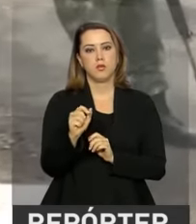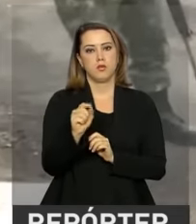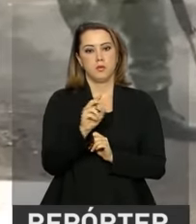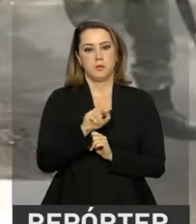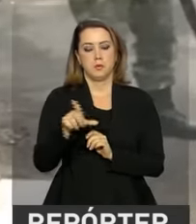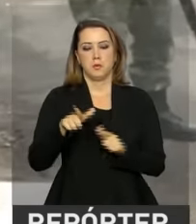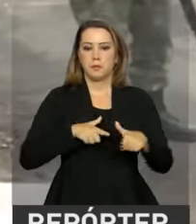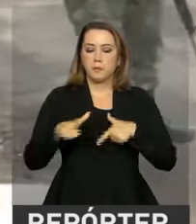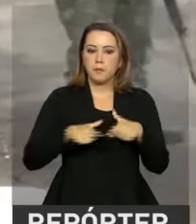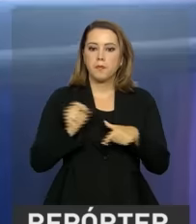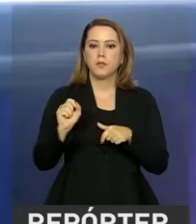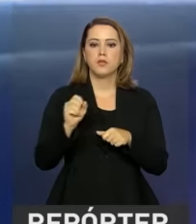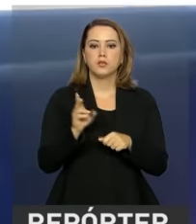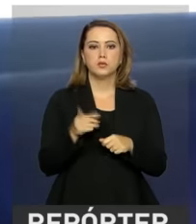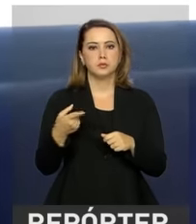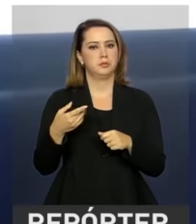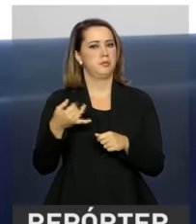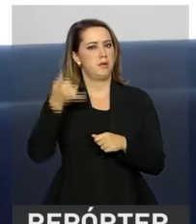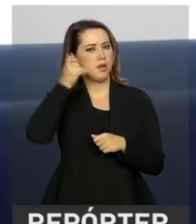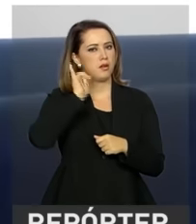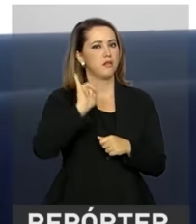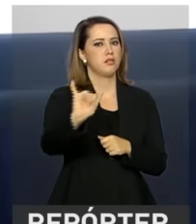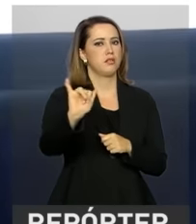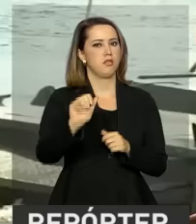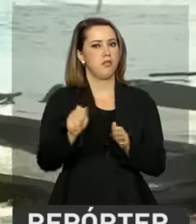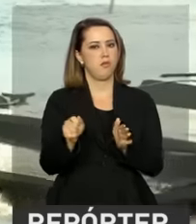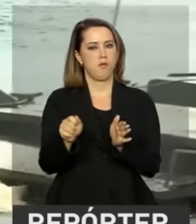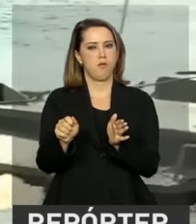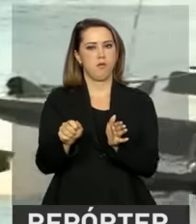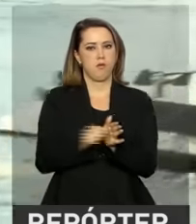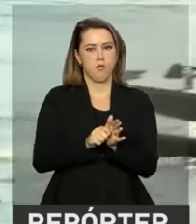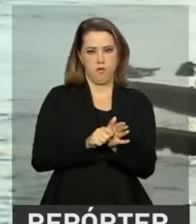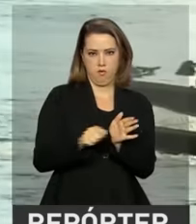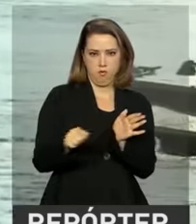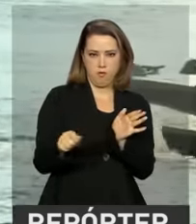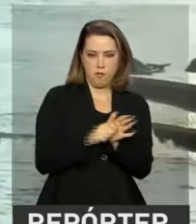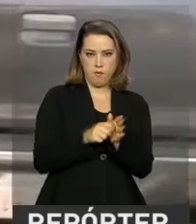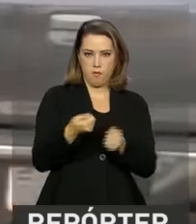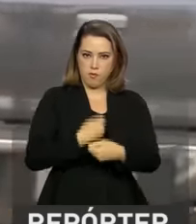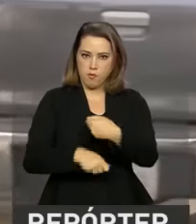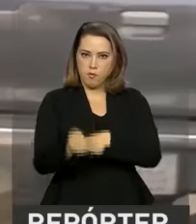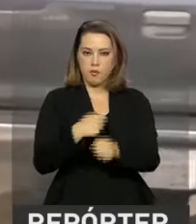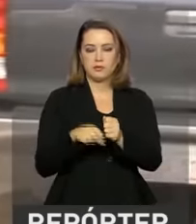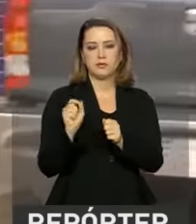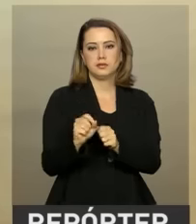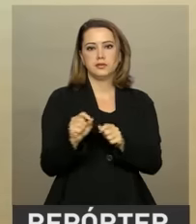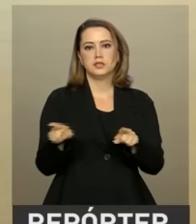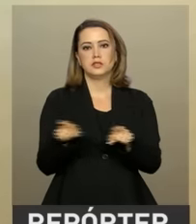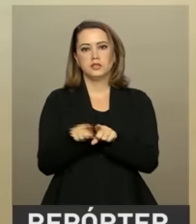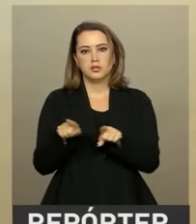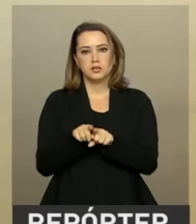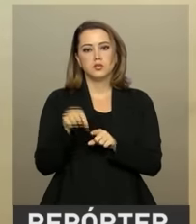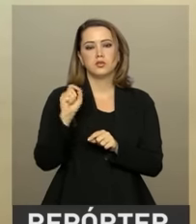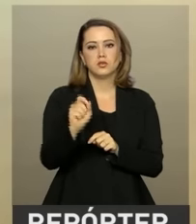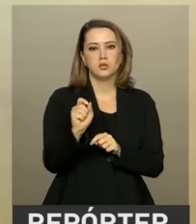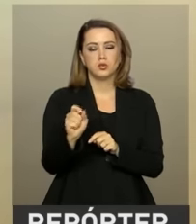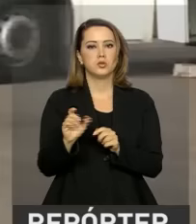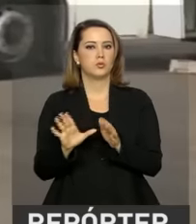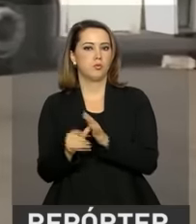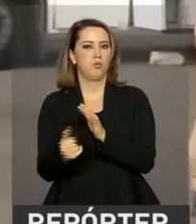basicamente para coibir o tráfego os crimes transfronteiriços os crimes